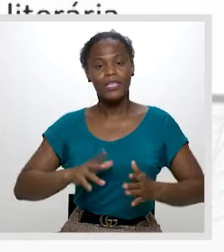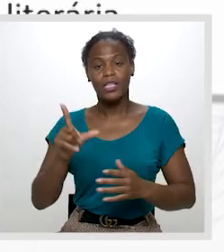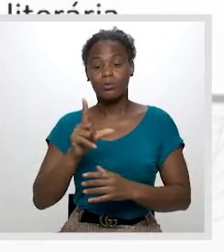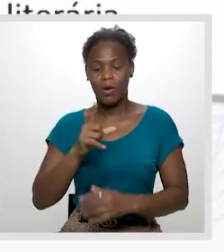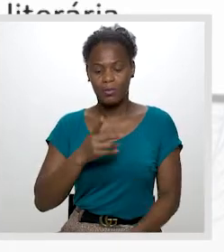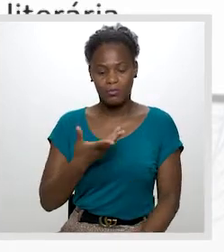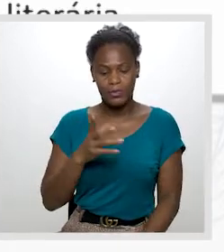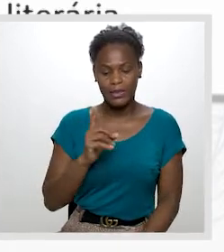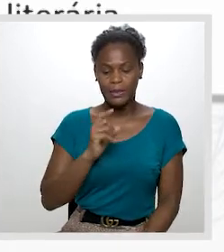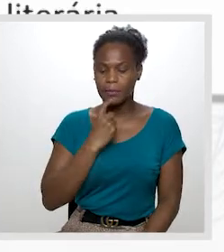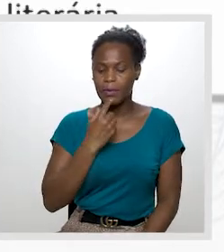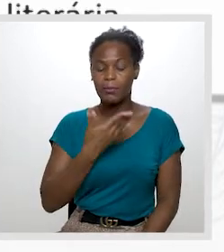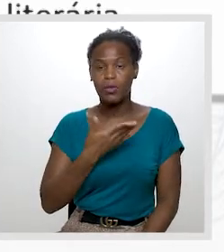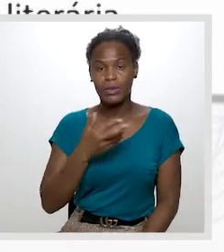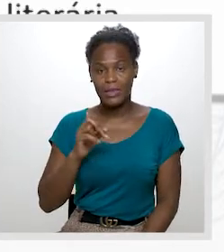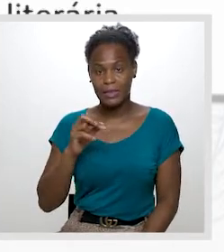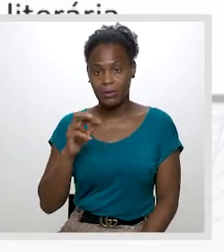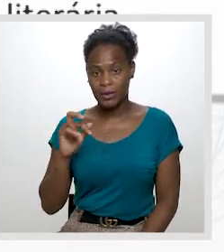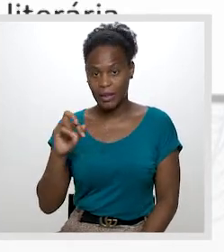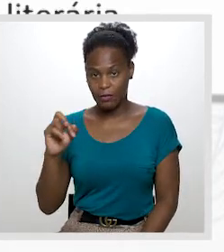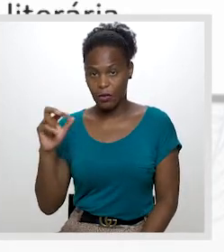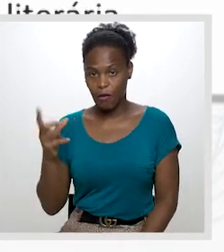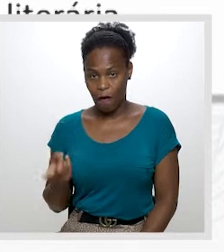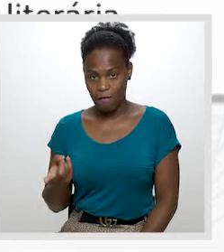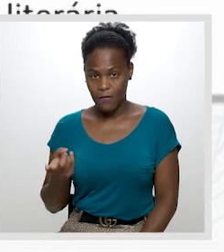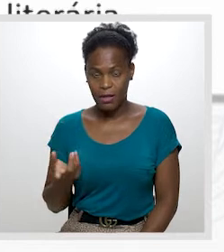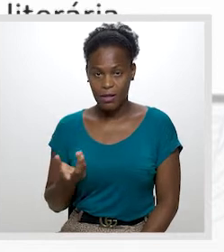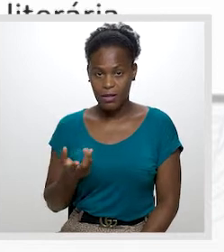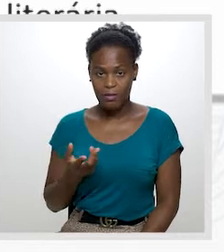em 16 de abril de 1989.